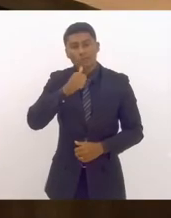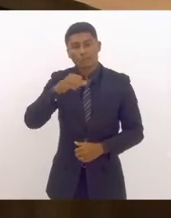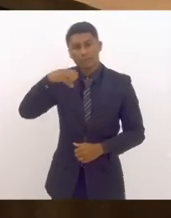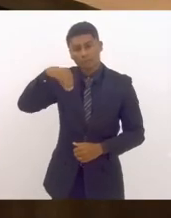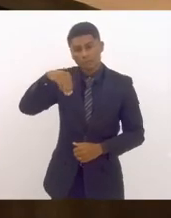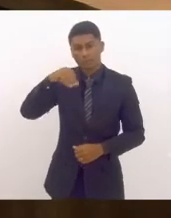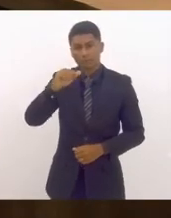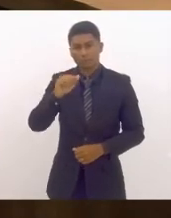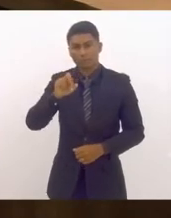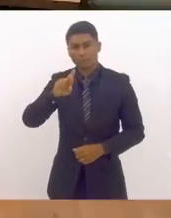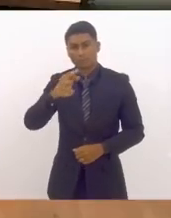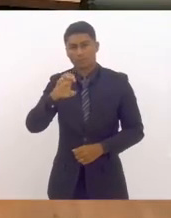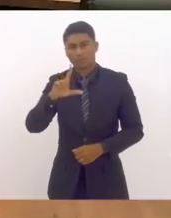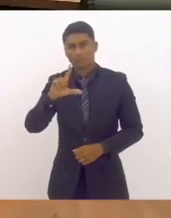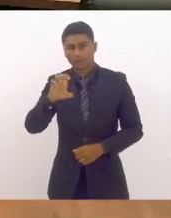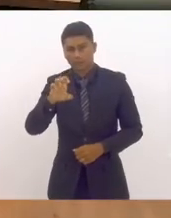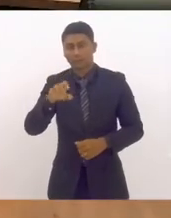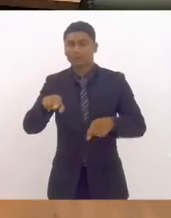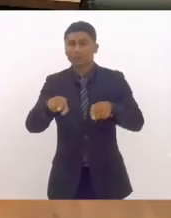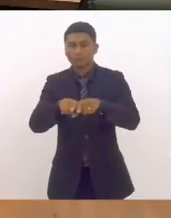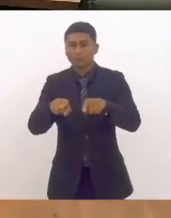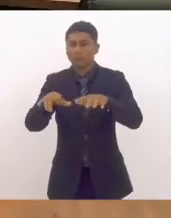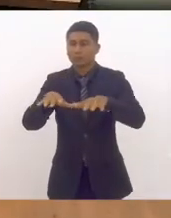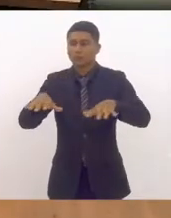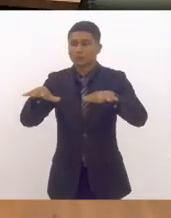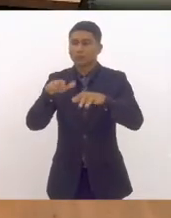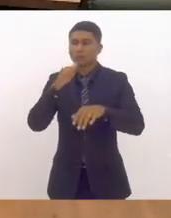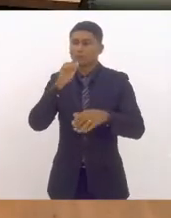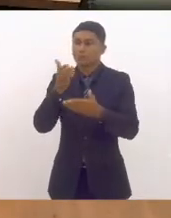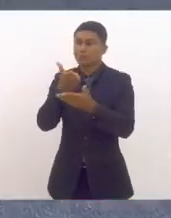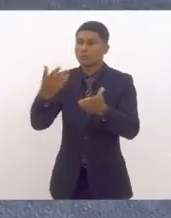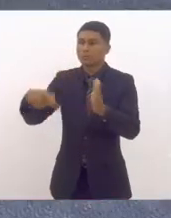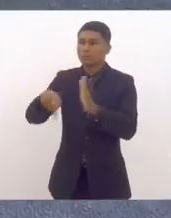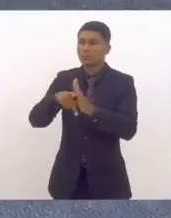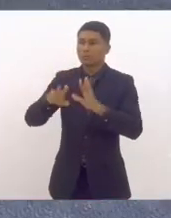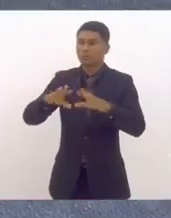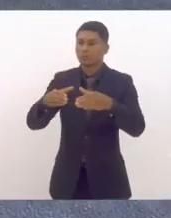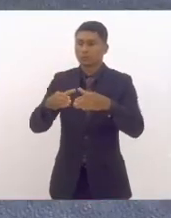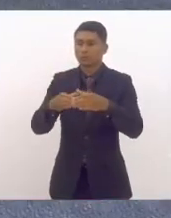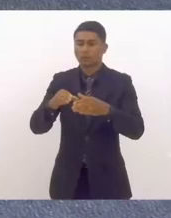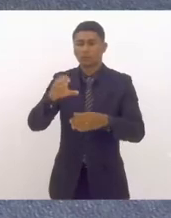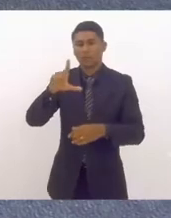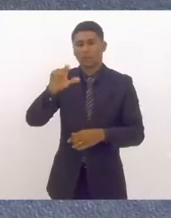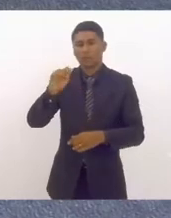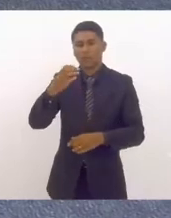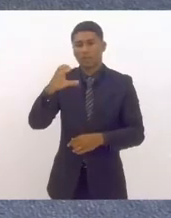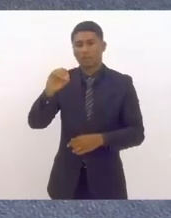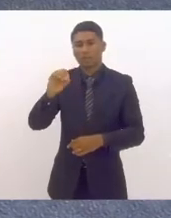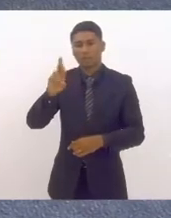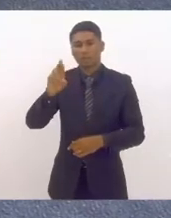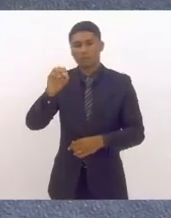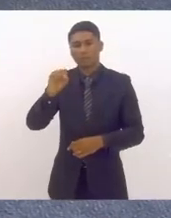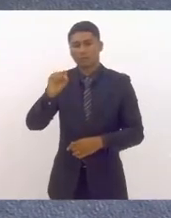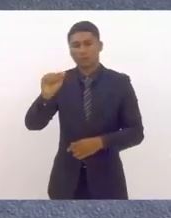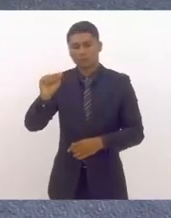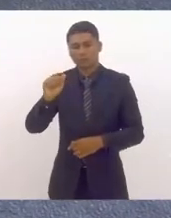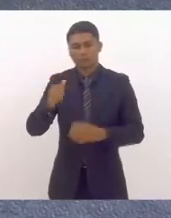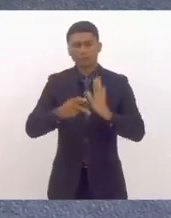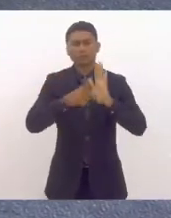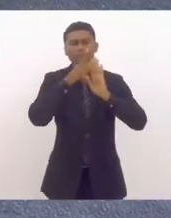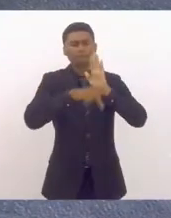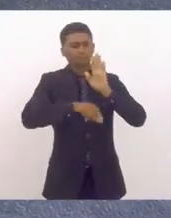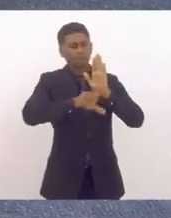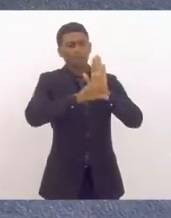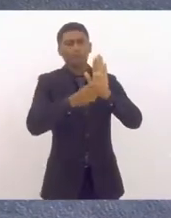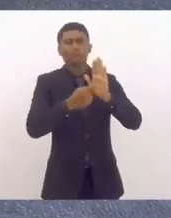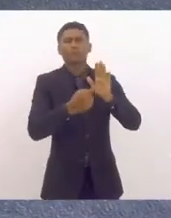as companheiras da Fundação Laço Rosa. E quero dizer, presidente, que esse projeto foi fruto de